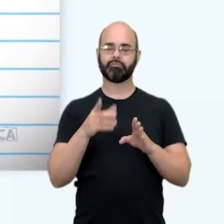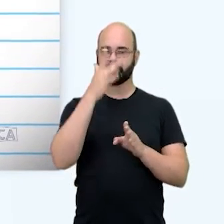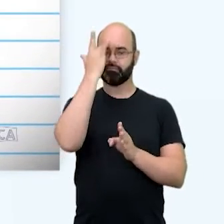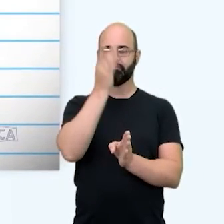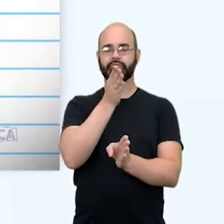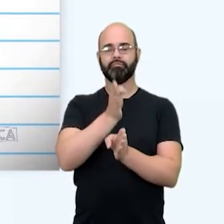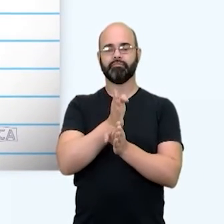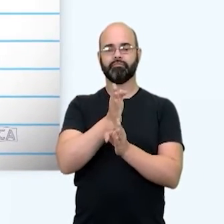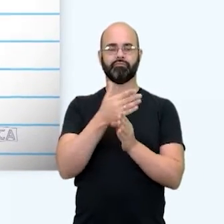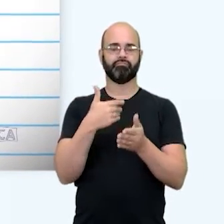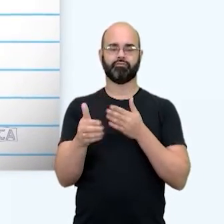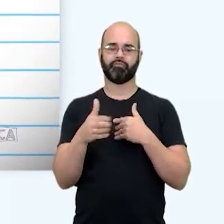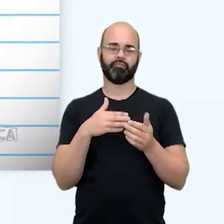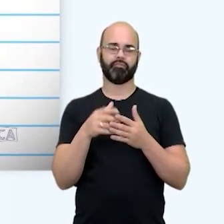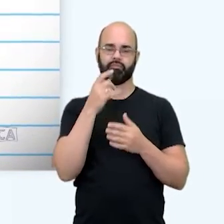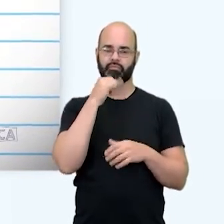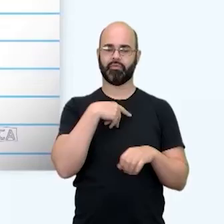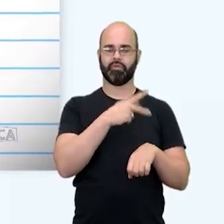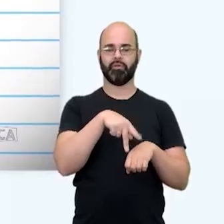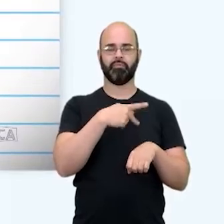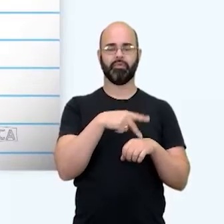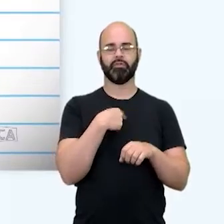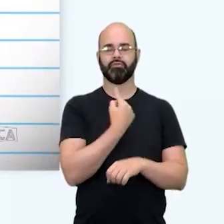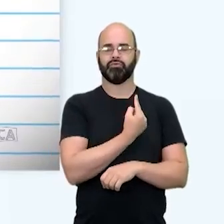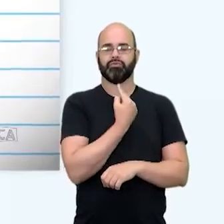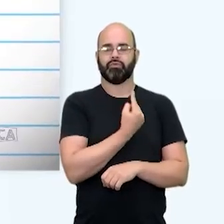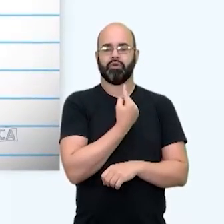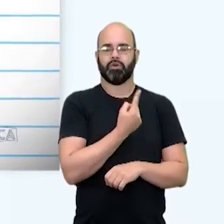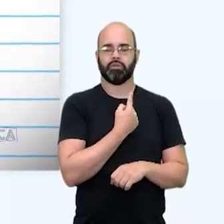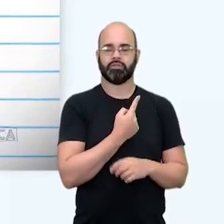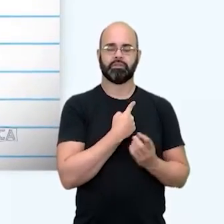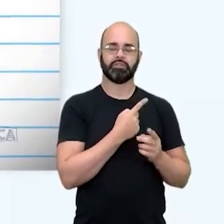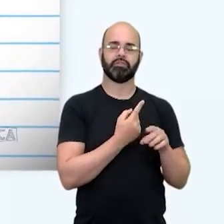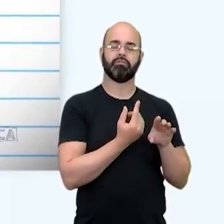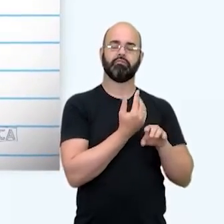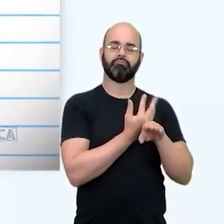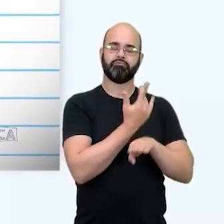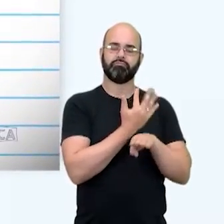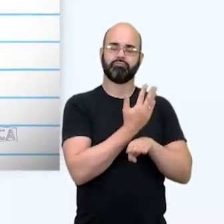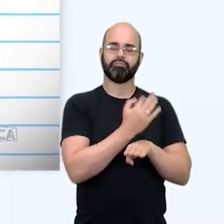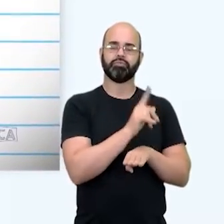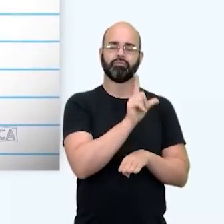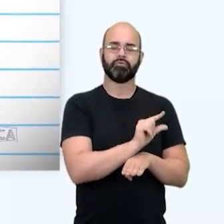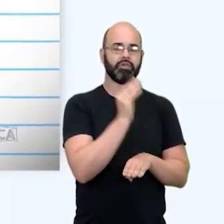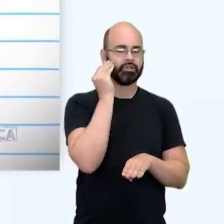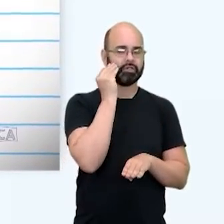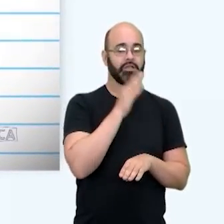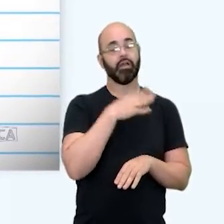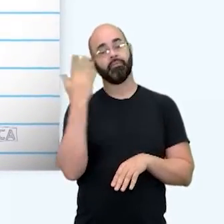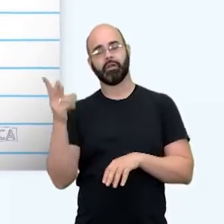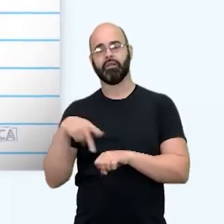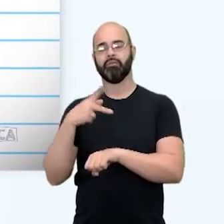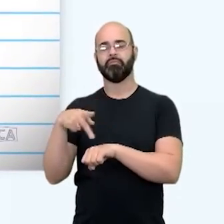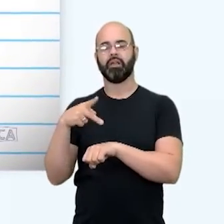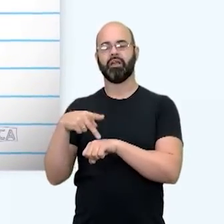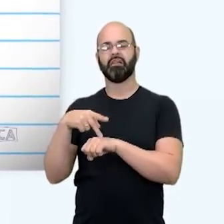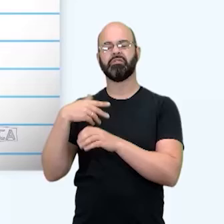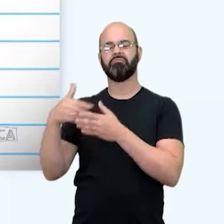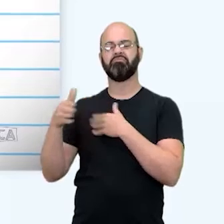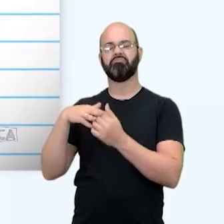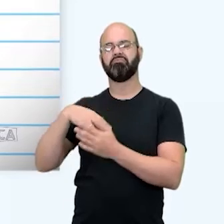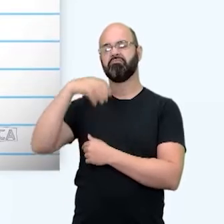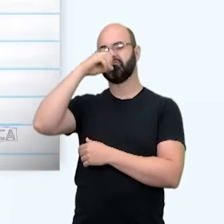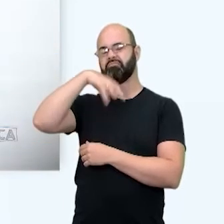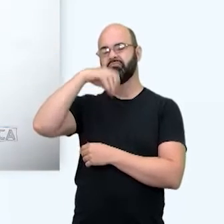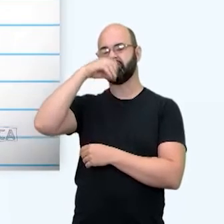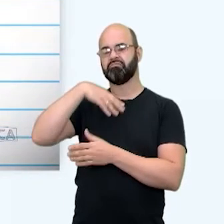nacionais. Não basta determinado país agir sozinho e zerar suas emissões de gases de efeito estufa, enquanto seu vizinho age no sentido contrário.